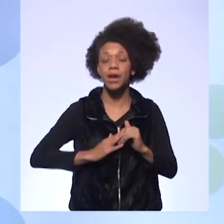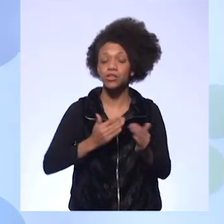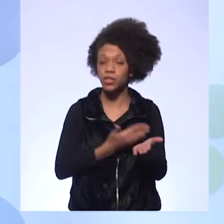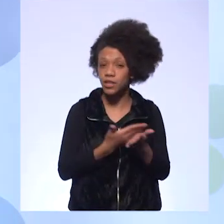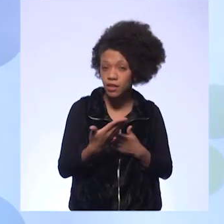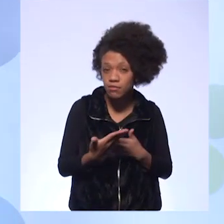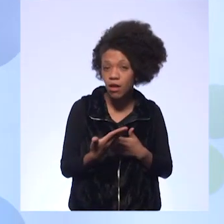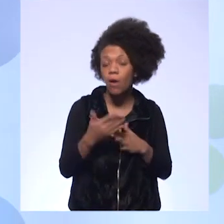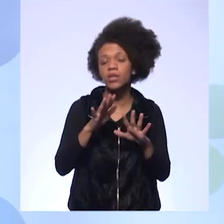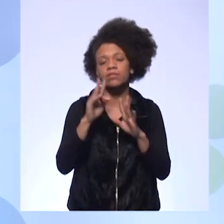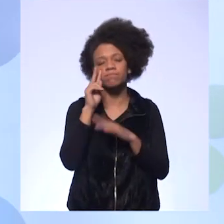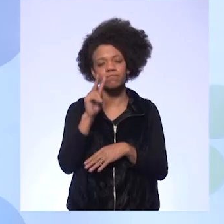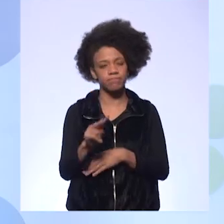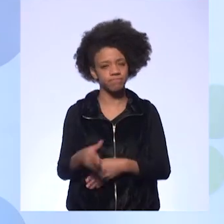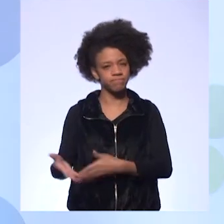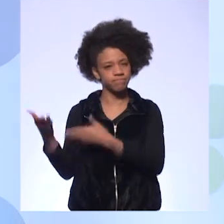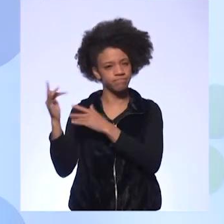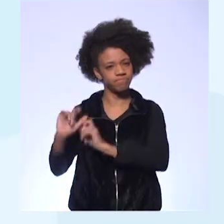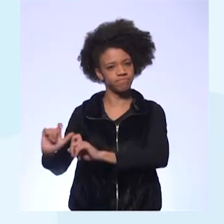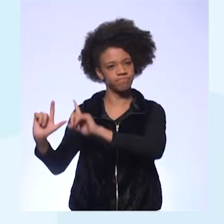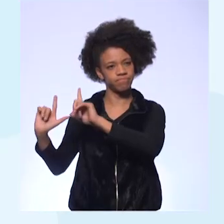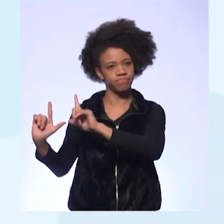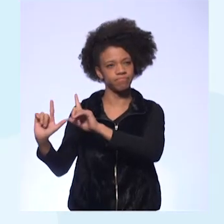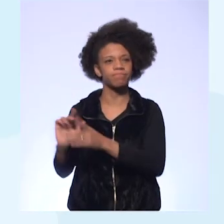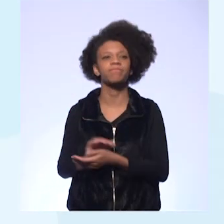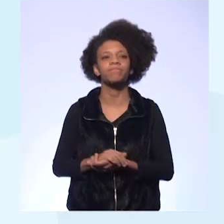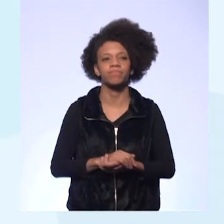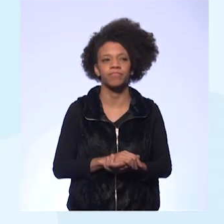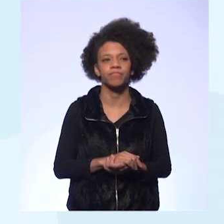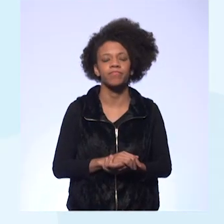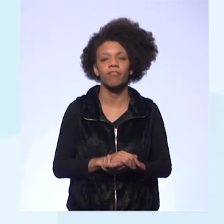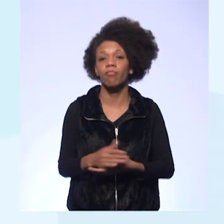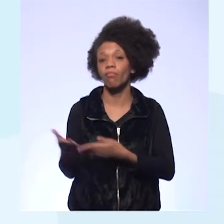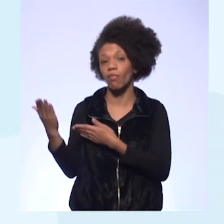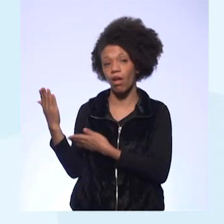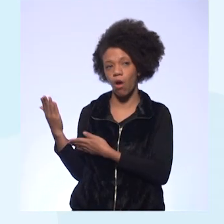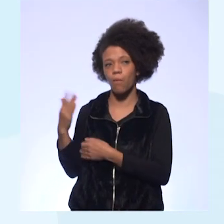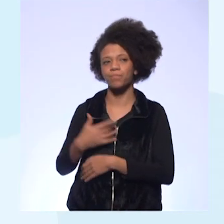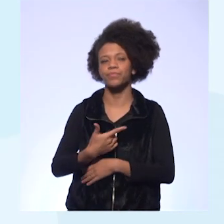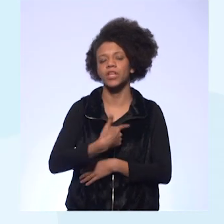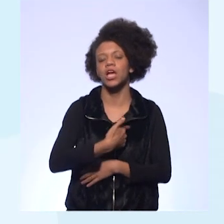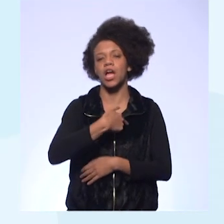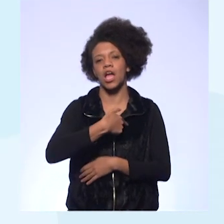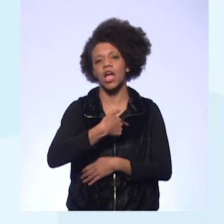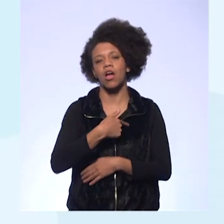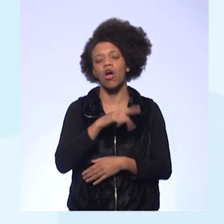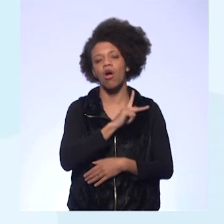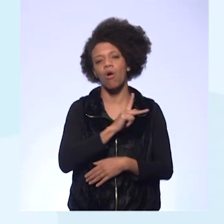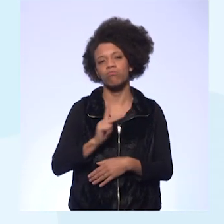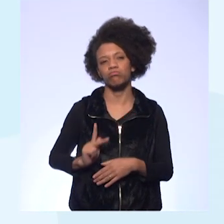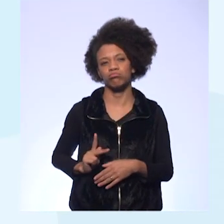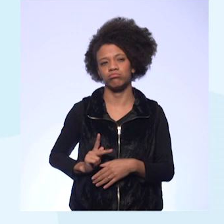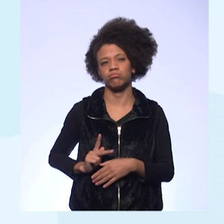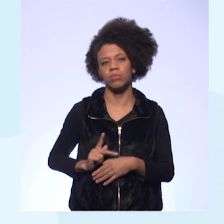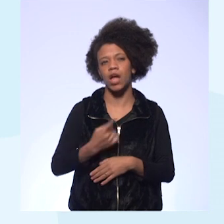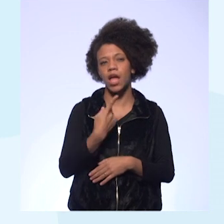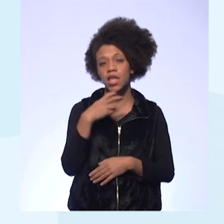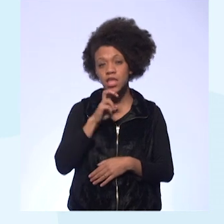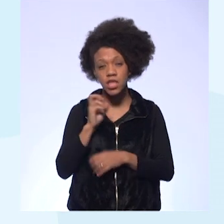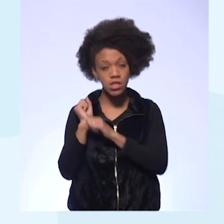inicial. Então, dá uma olhadinha aí na tela. Olha só, Getúlio Vargas governou o Brasil por 15